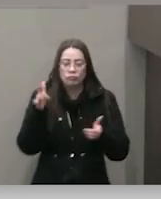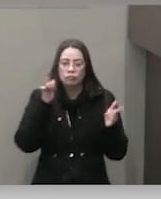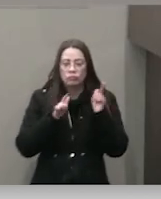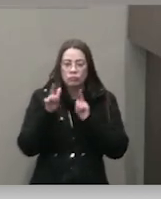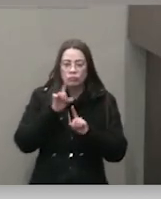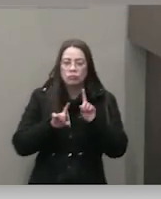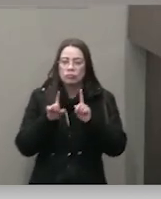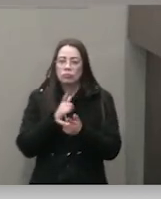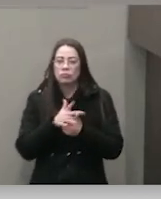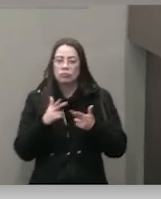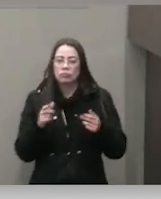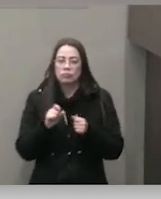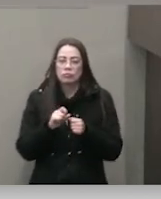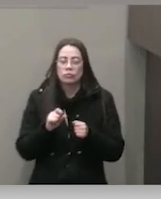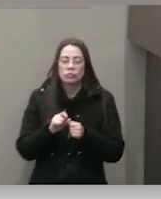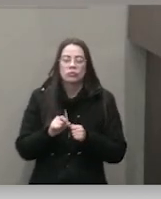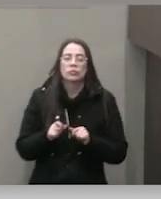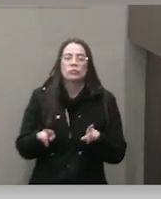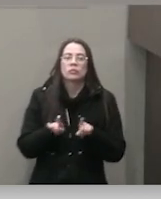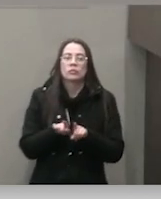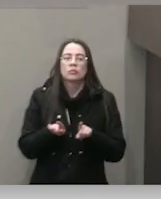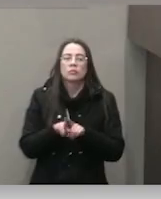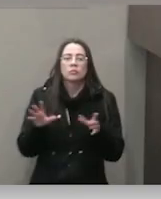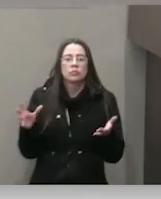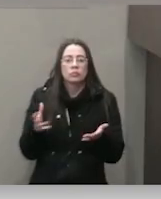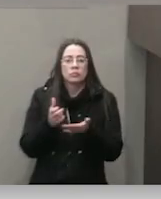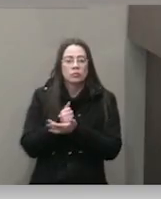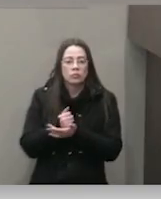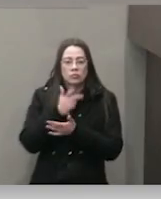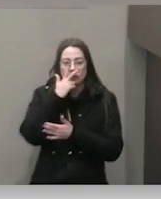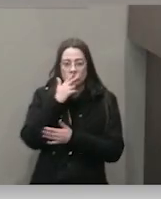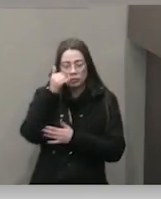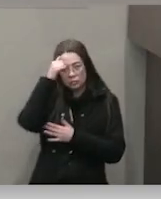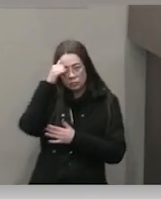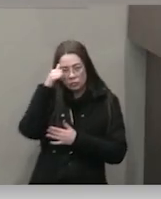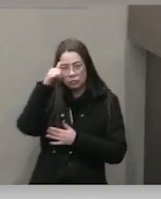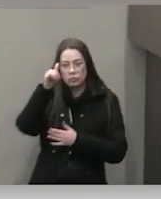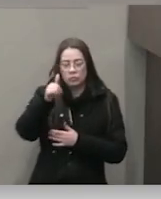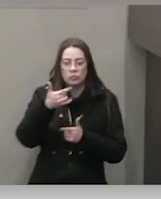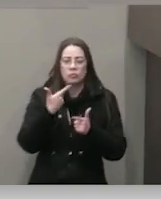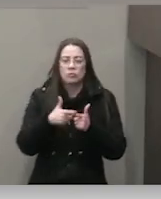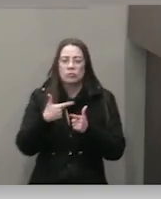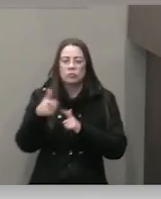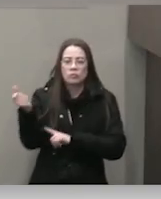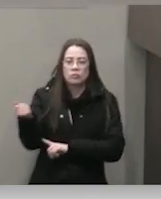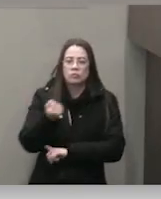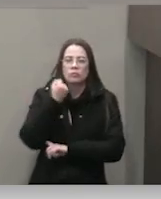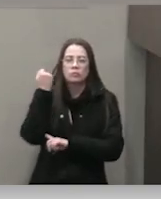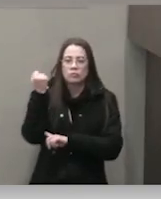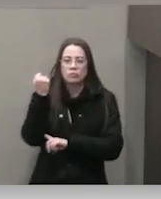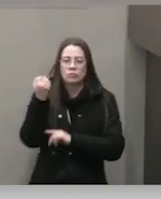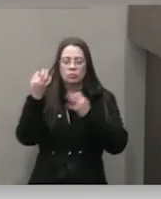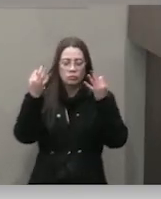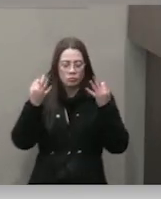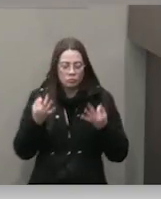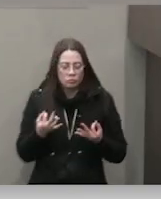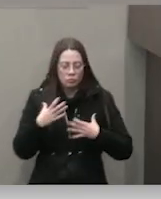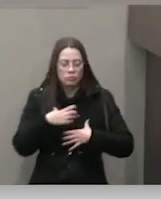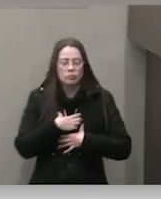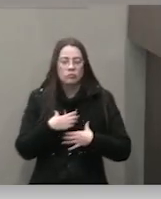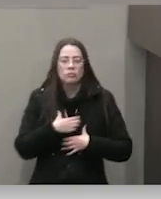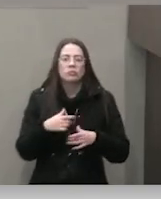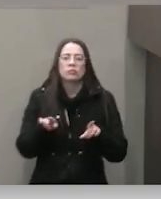tomaram algumas medidas, adotaram para que não trouxesse nada de mais grave, posicionamento correto do bebê,